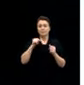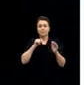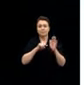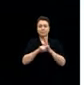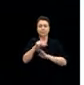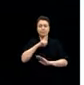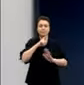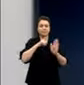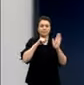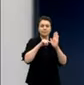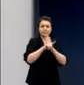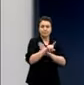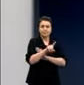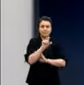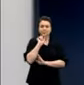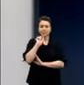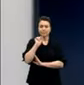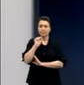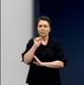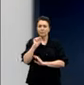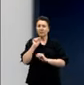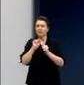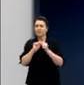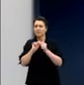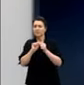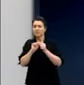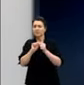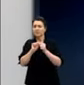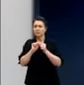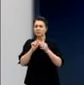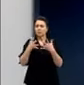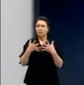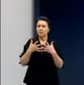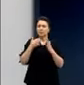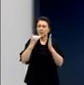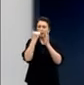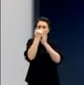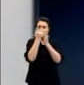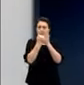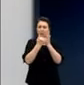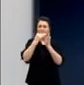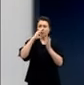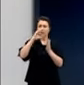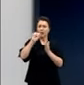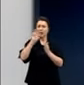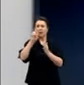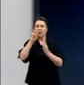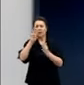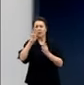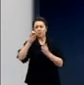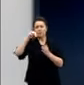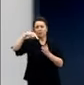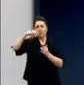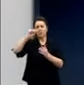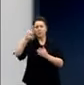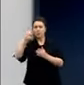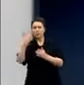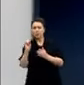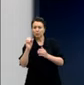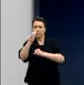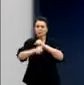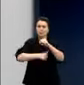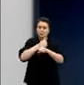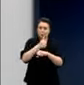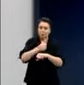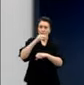questão. O que ele vai participar no equilíbrio com o carbonato e substituir o cálcio